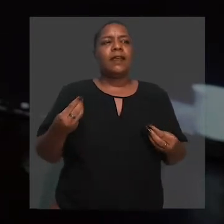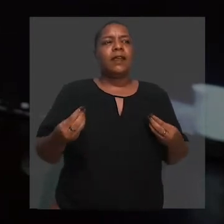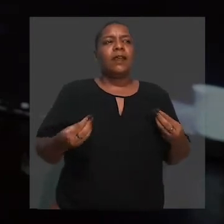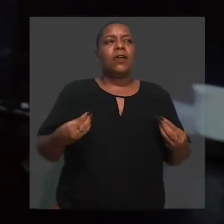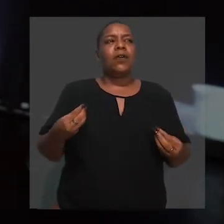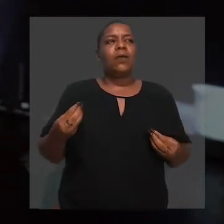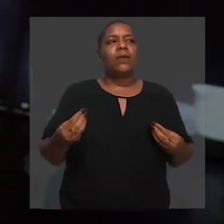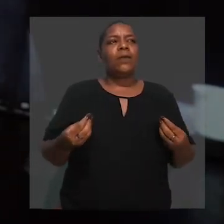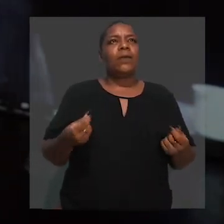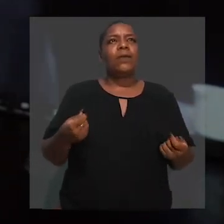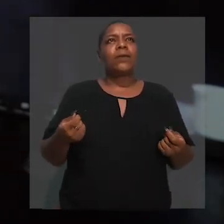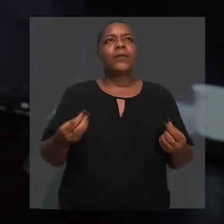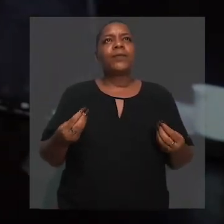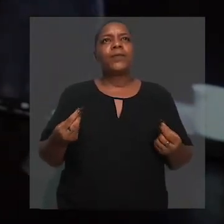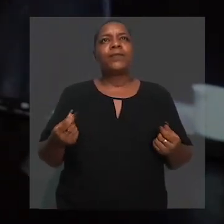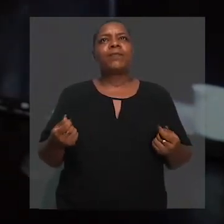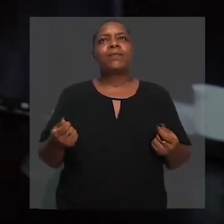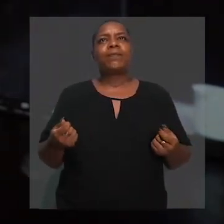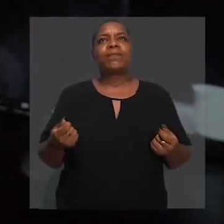É como